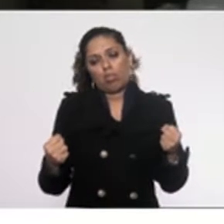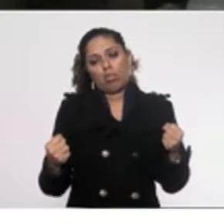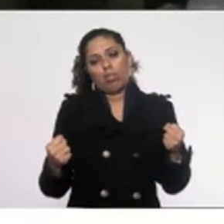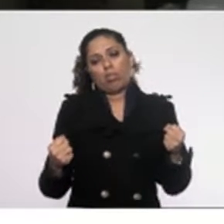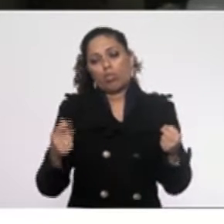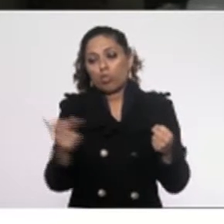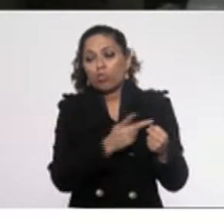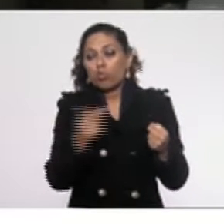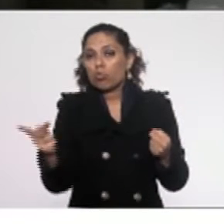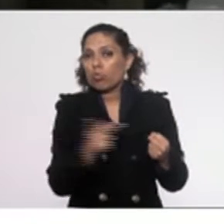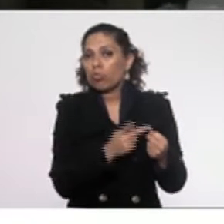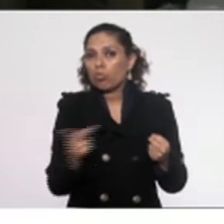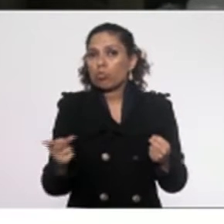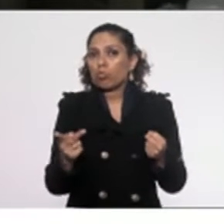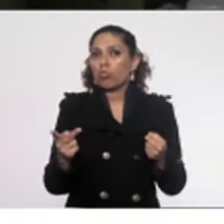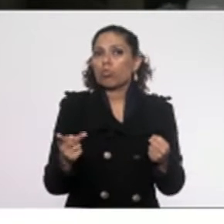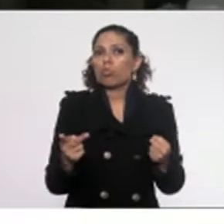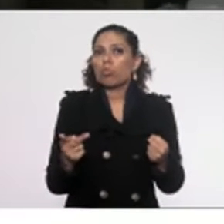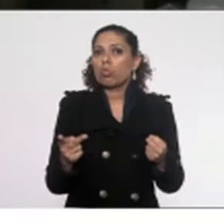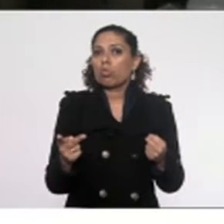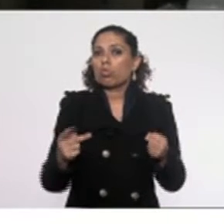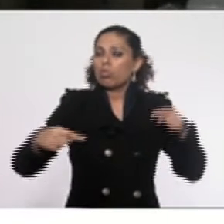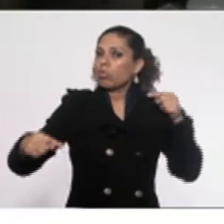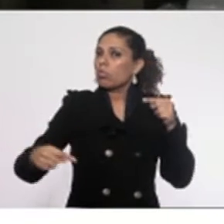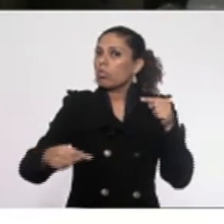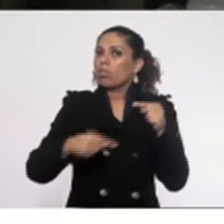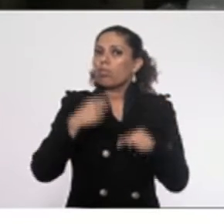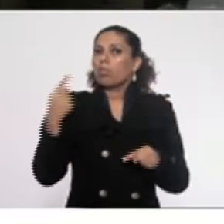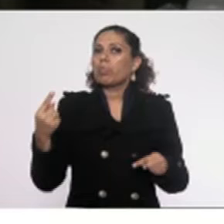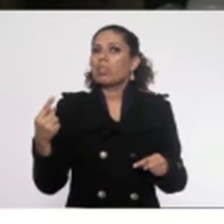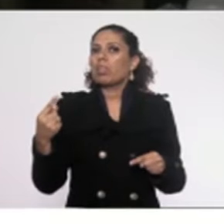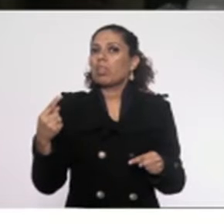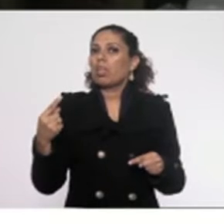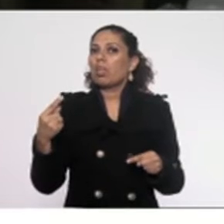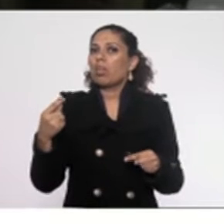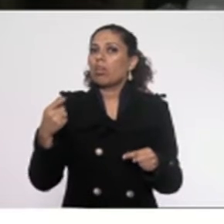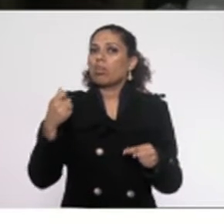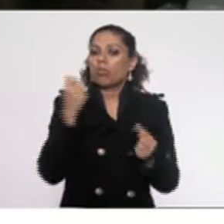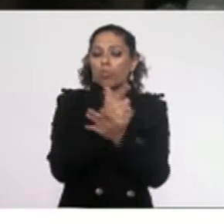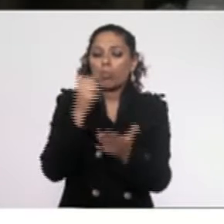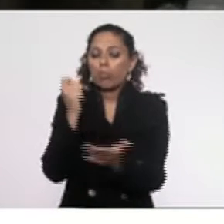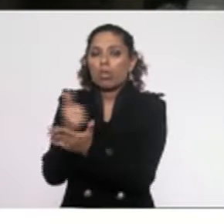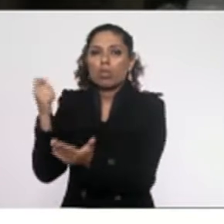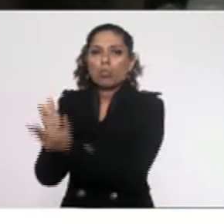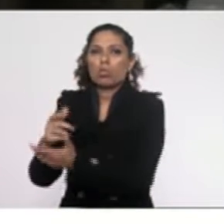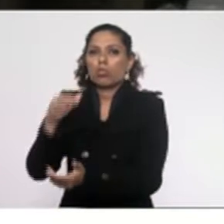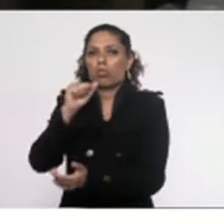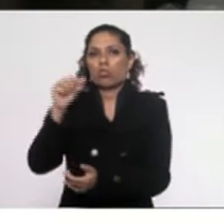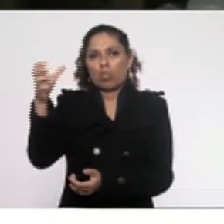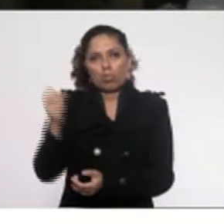esses dois quesitos não serão contados como despesa de pessoal.